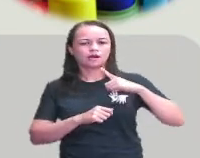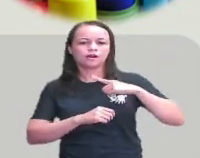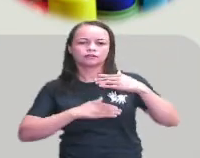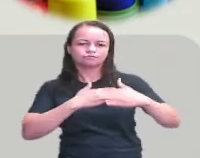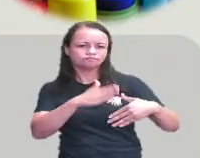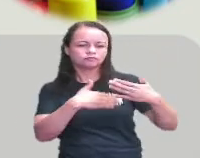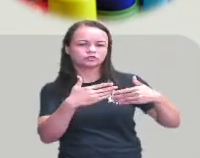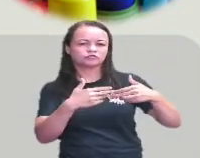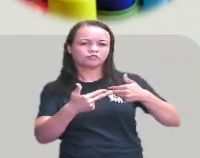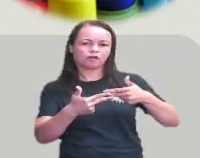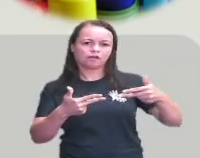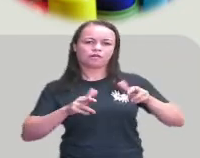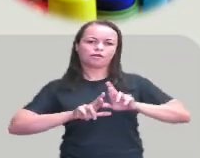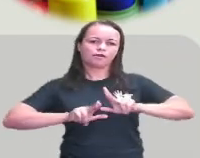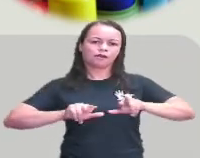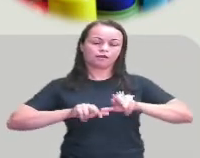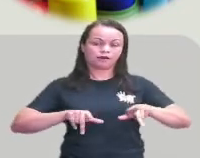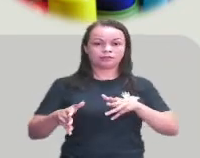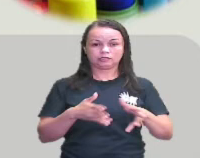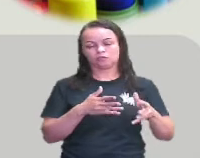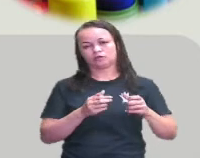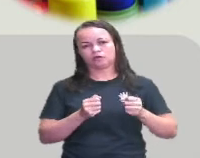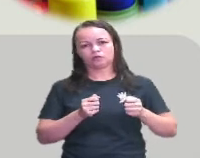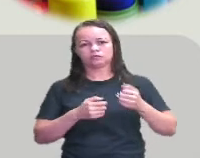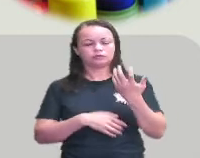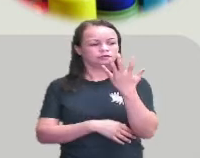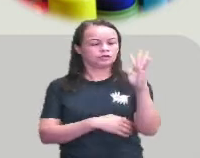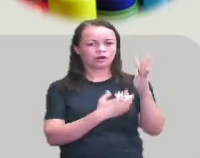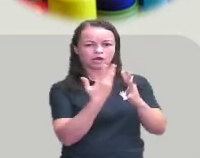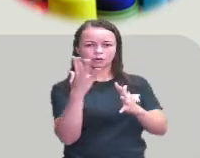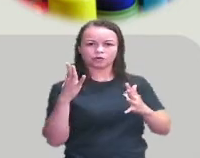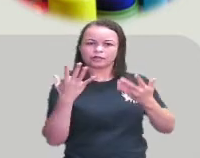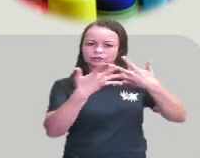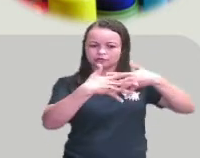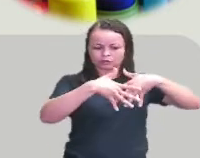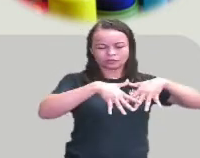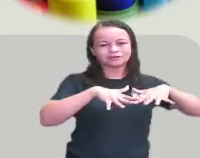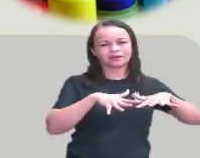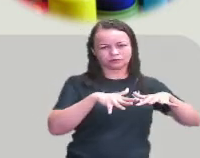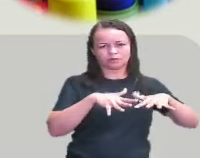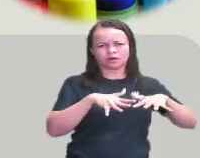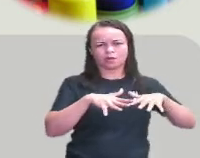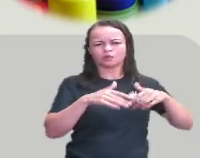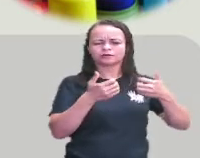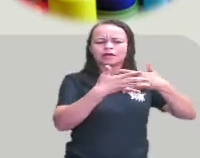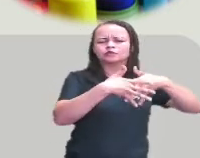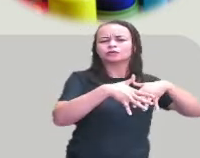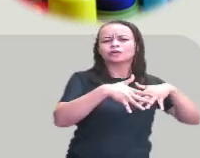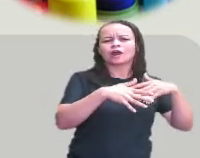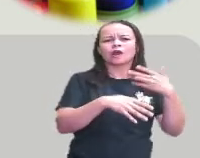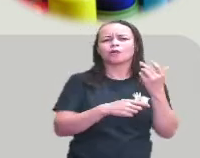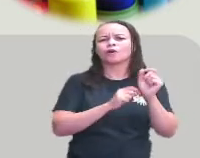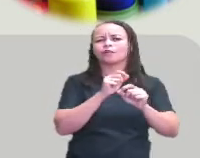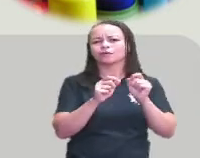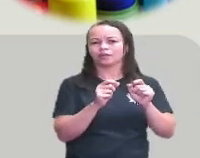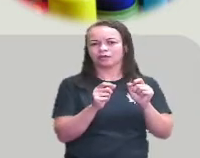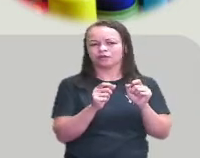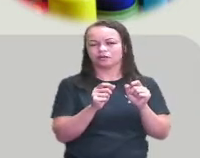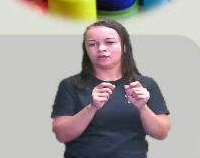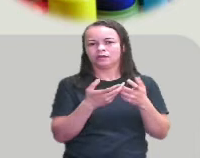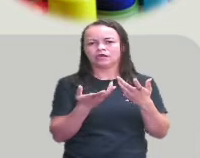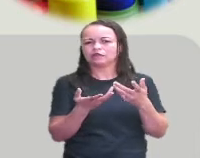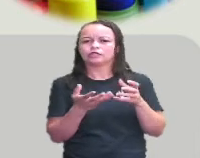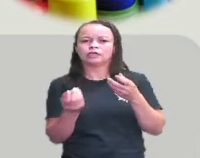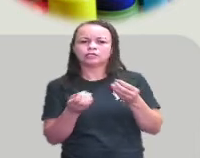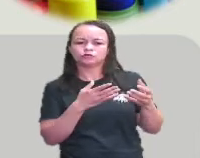estão disponíveis na natureza, são chamados de materiais naturais. O que são materiais naturais? São aqueles materiais que não